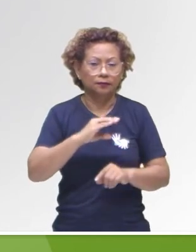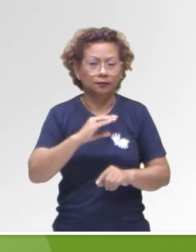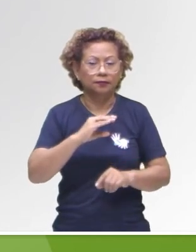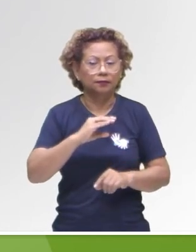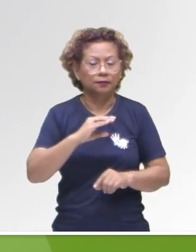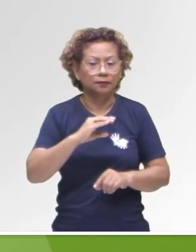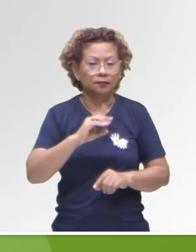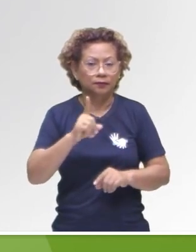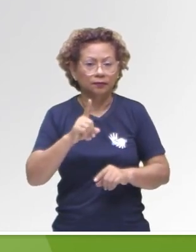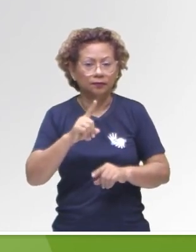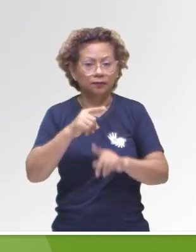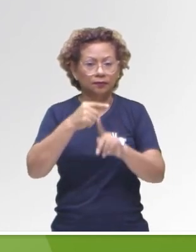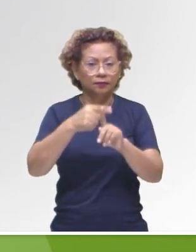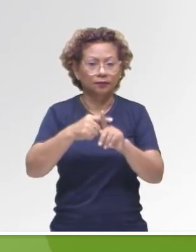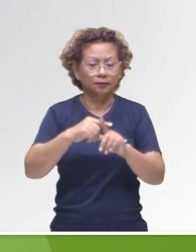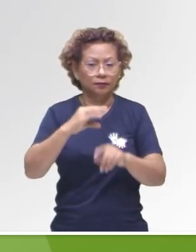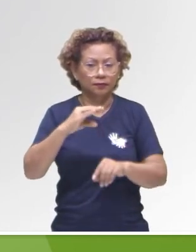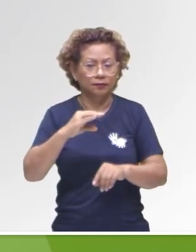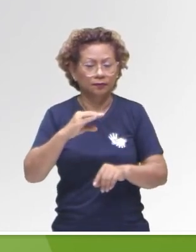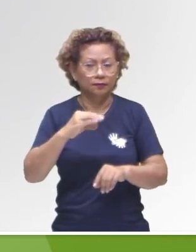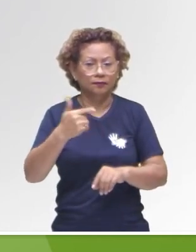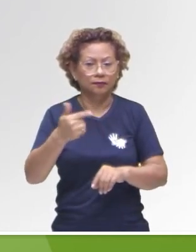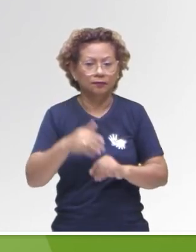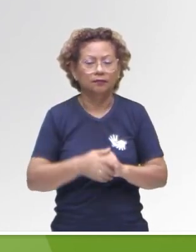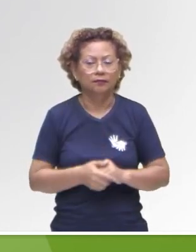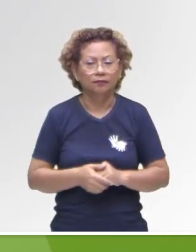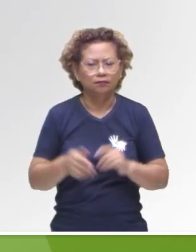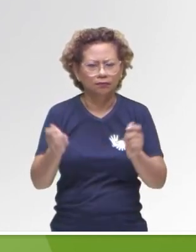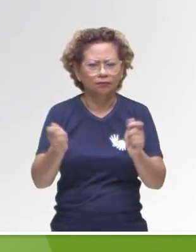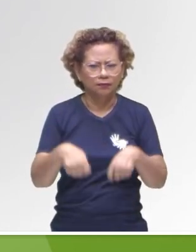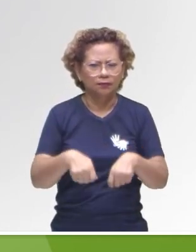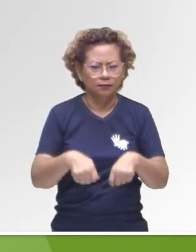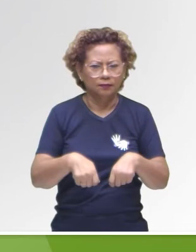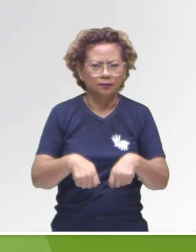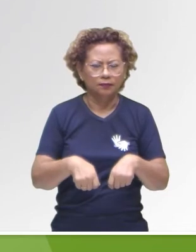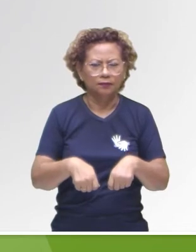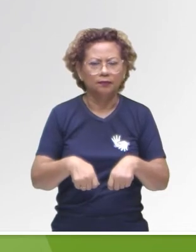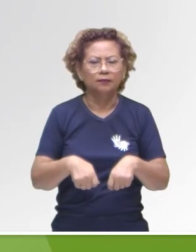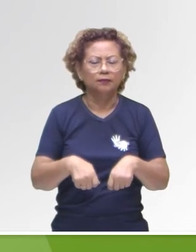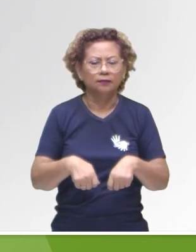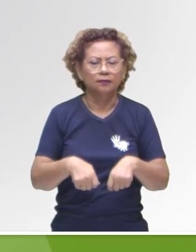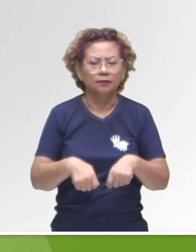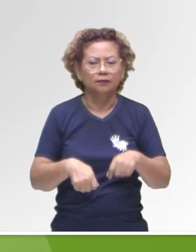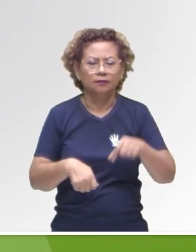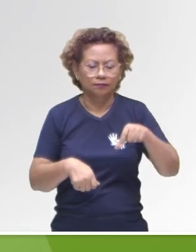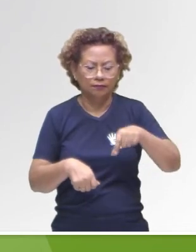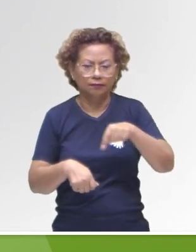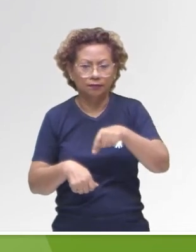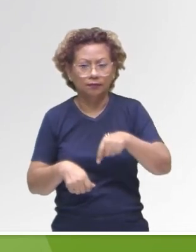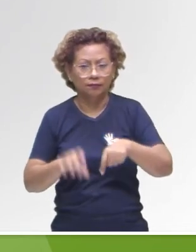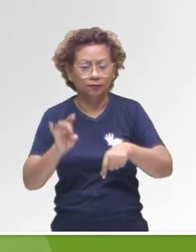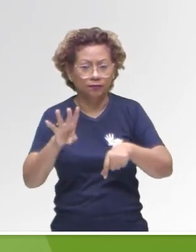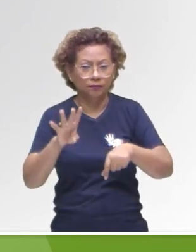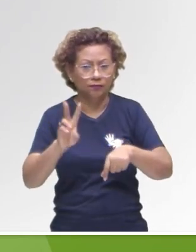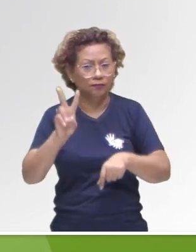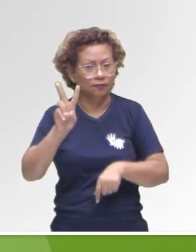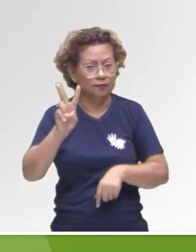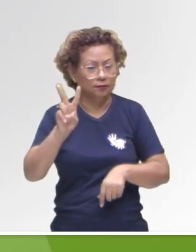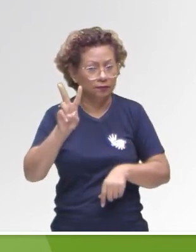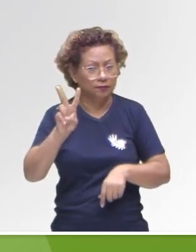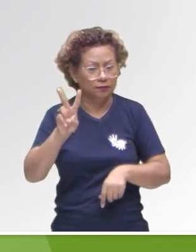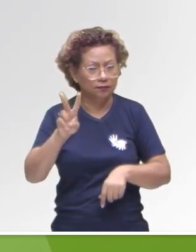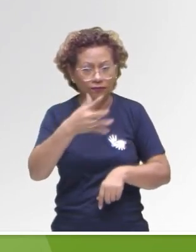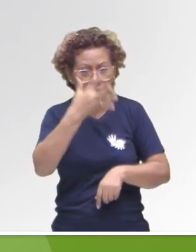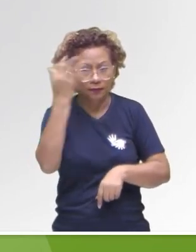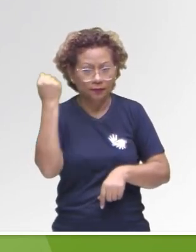aqui agora, ó, que também é da capacitância equivalente, mas só serve para 2 capacitores. E essa